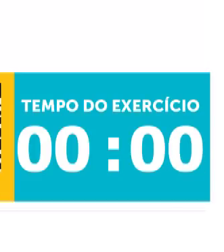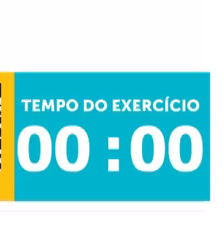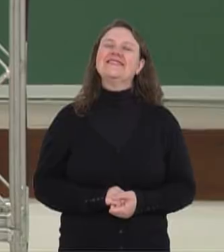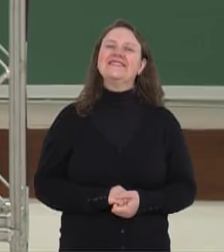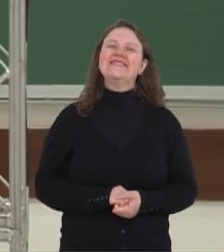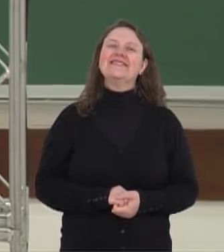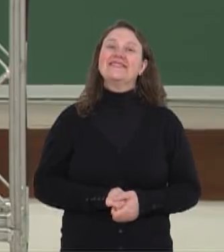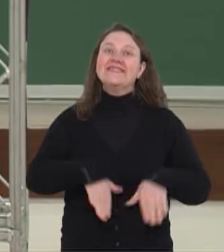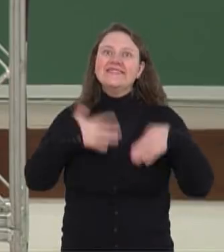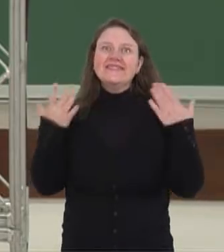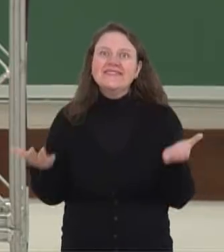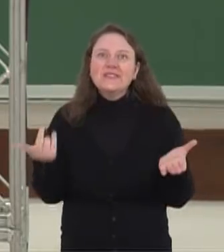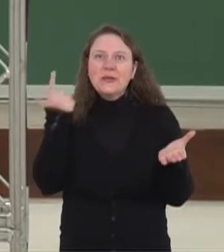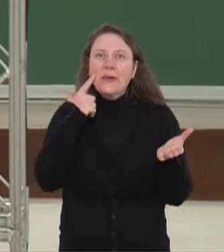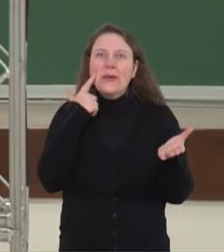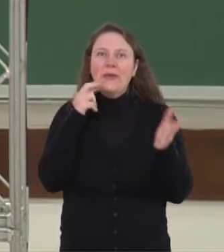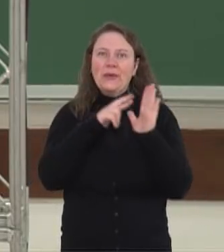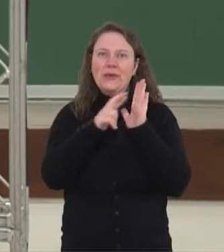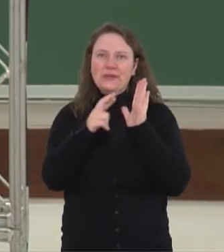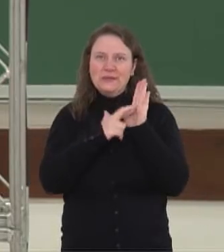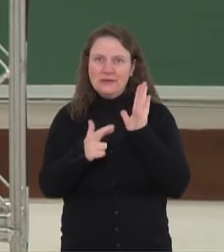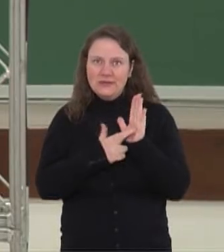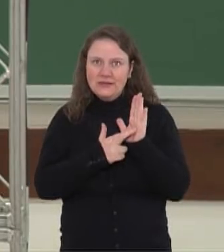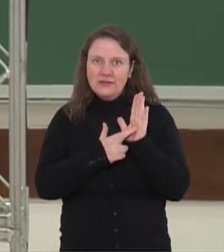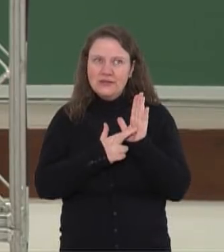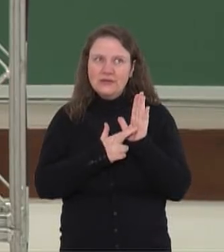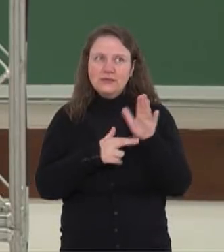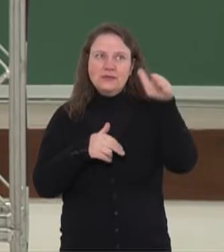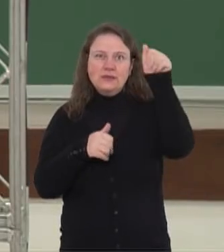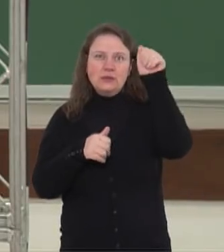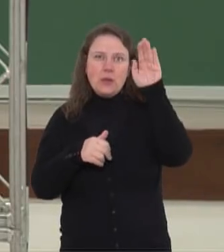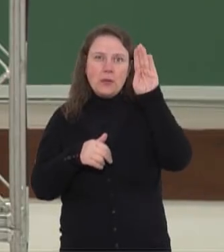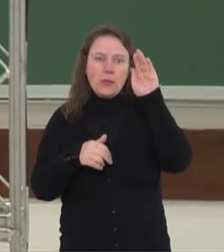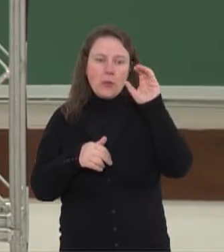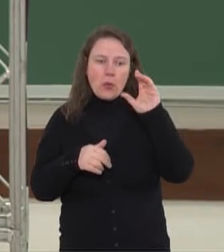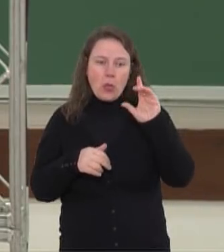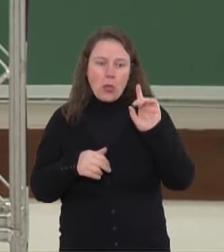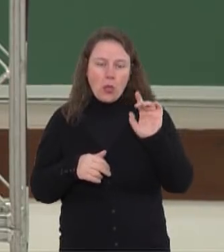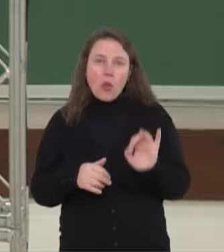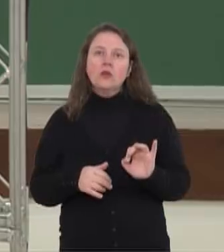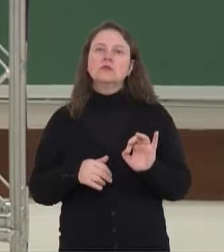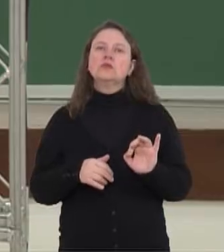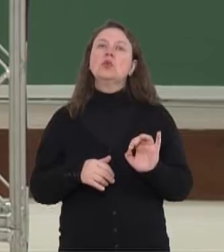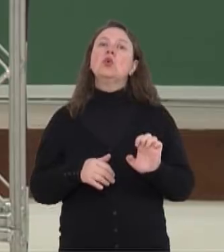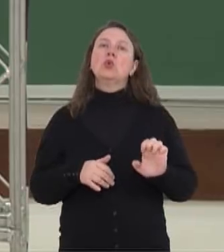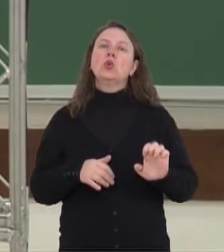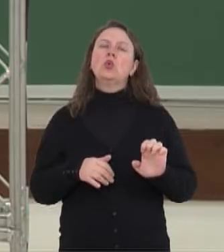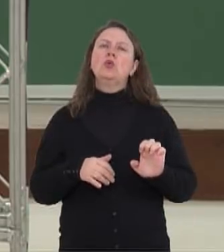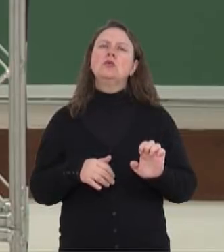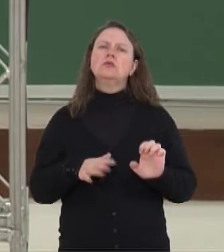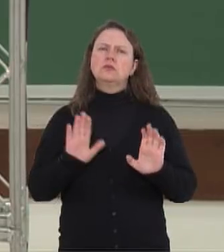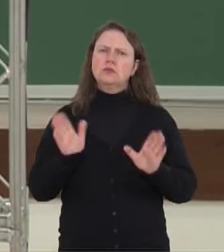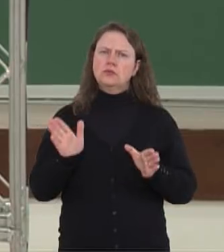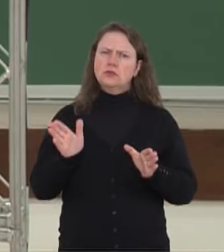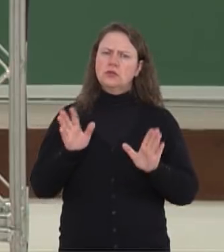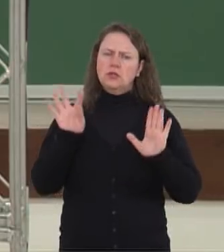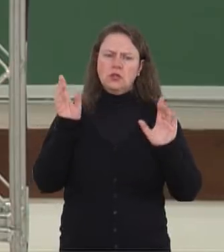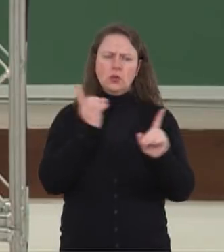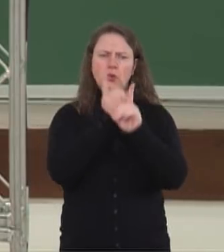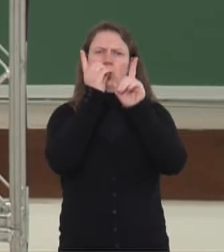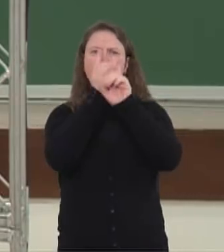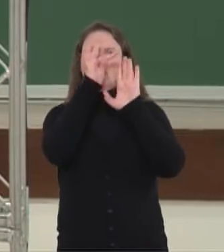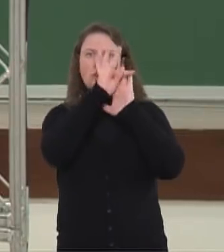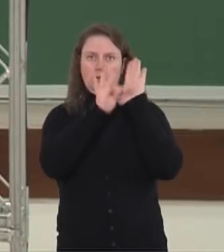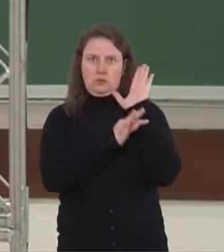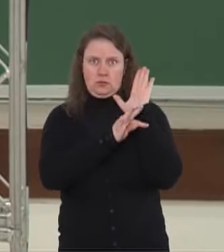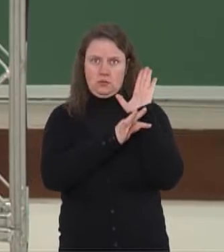E aí, você conseguiu encontrar todas as informações no texto? ficava tranquilo porque a gente encontrava o dia